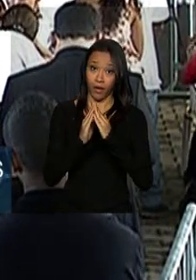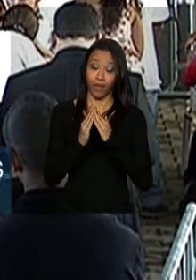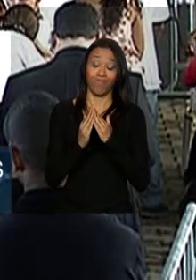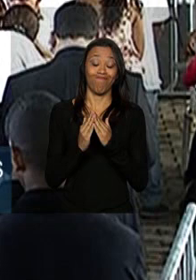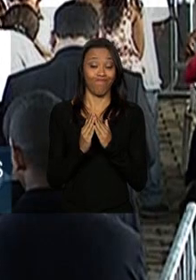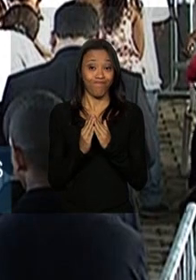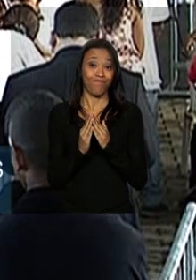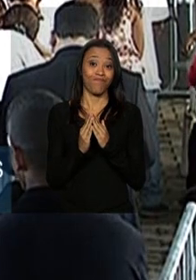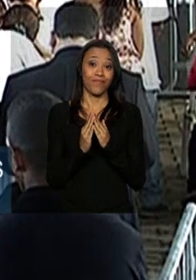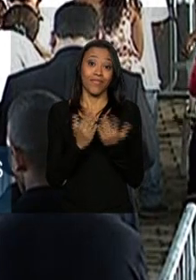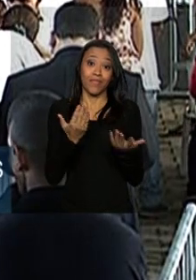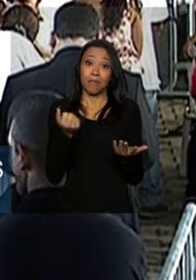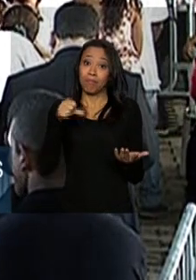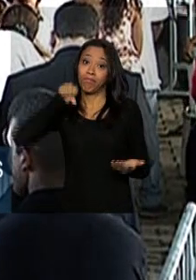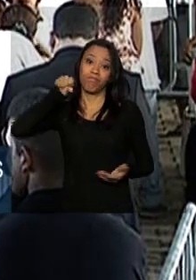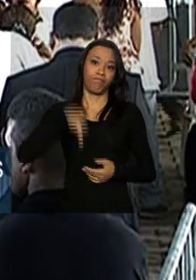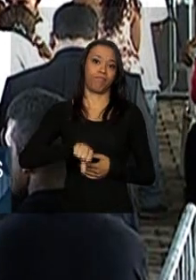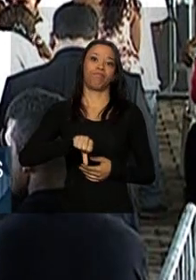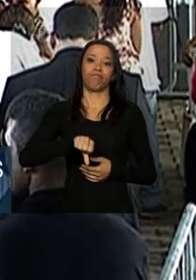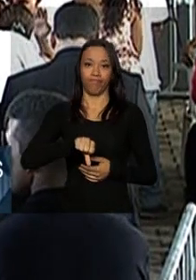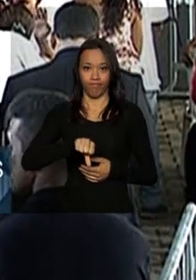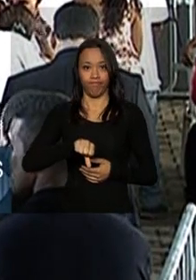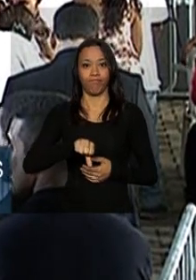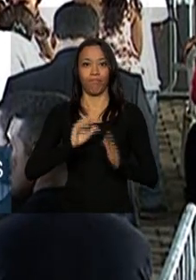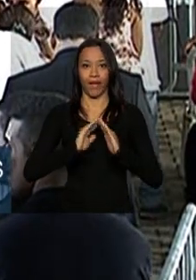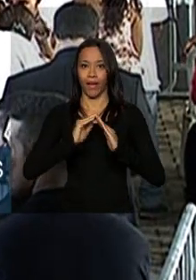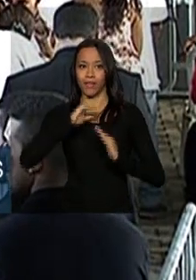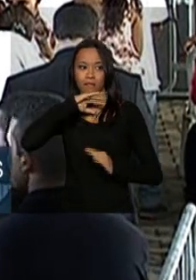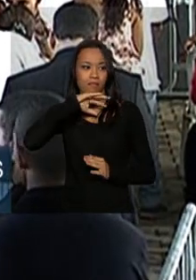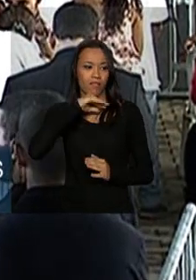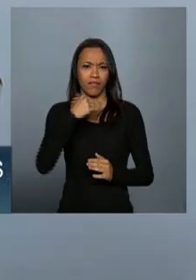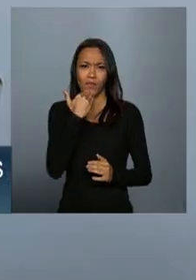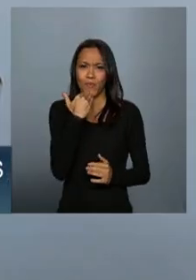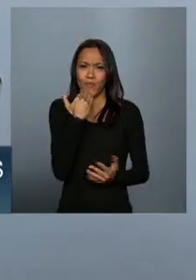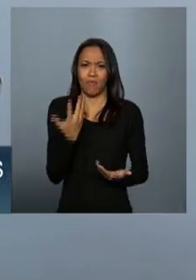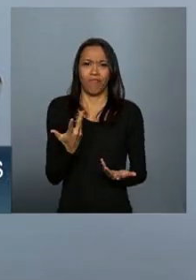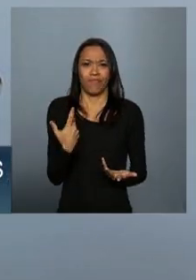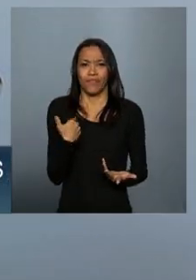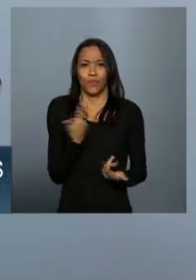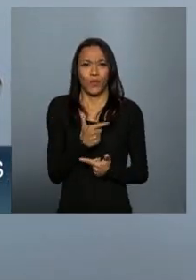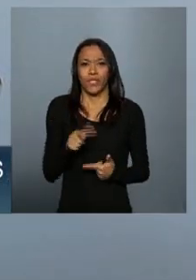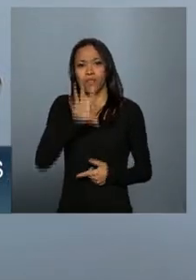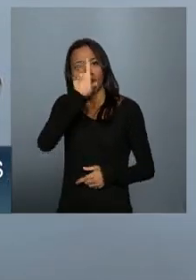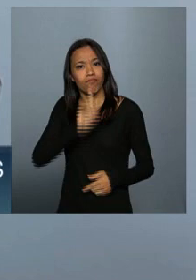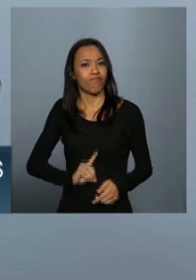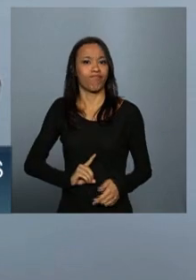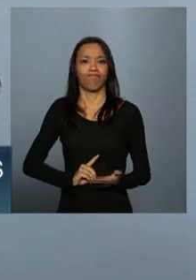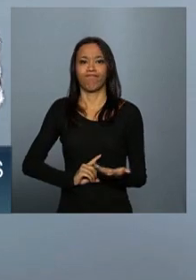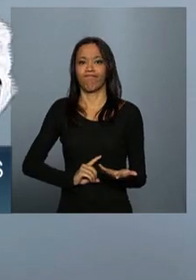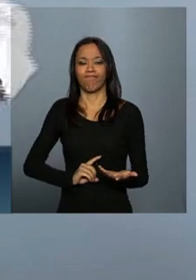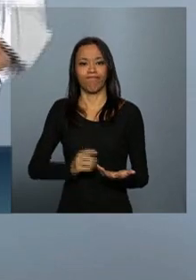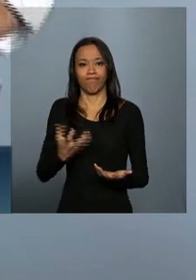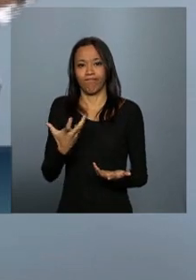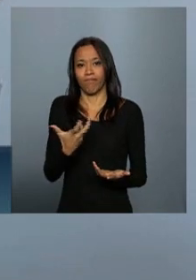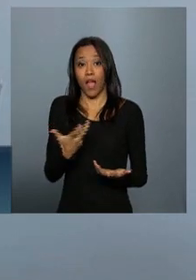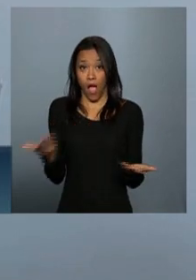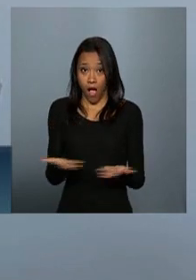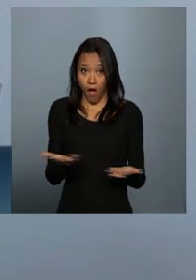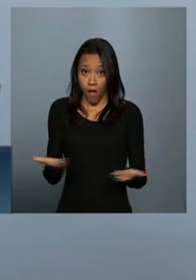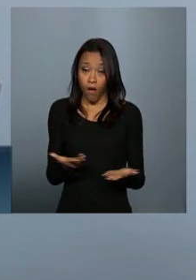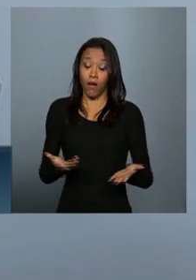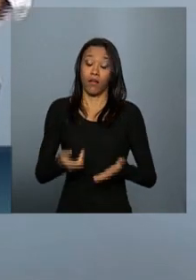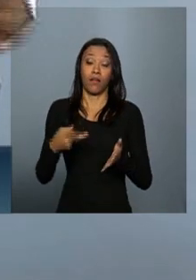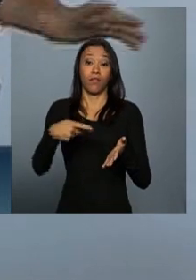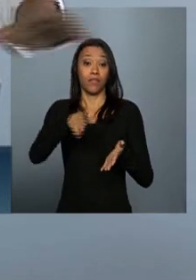situação muito pior, com muito pouca dignidade. E agora, um imóvel que será